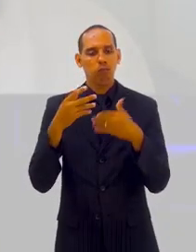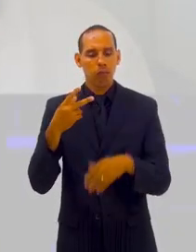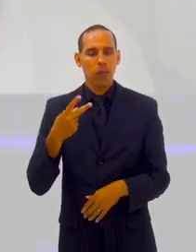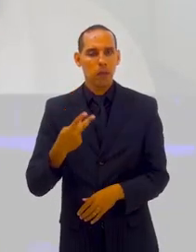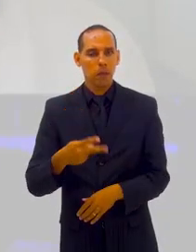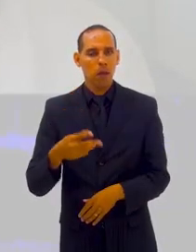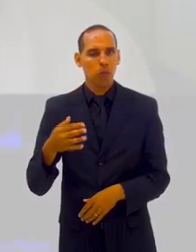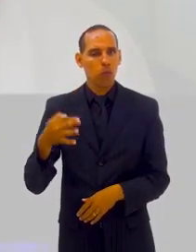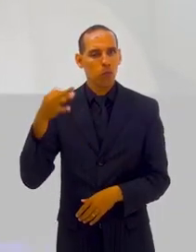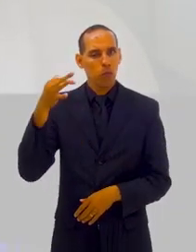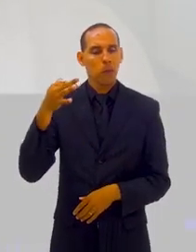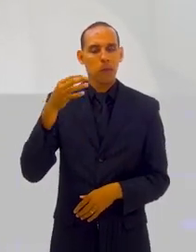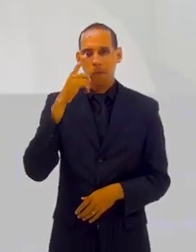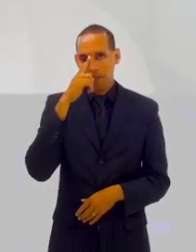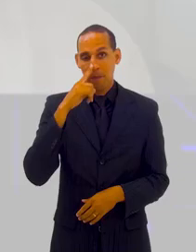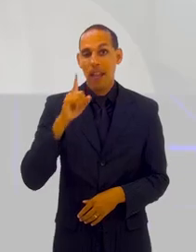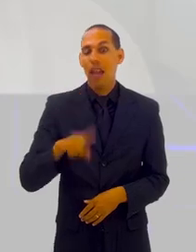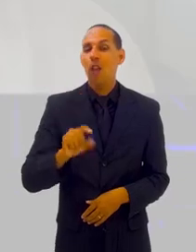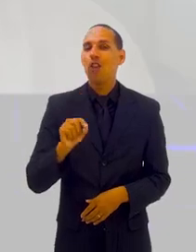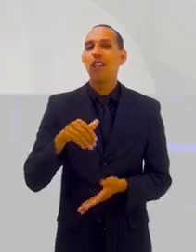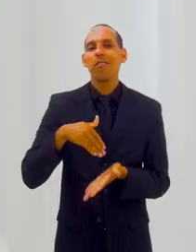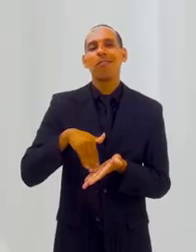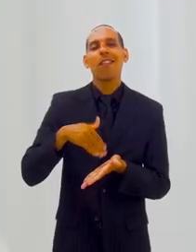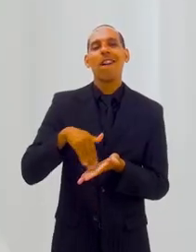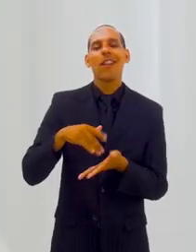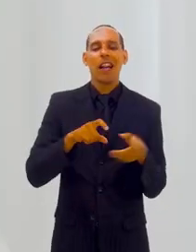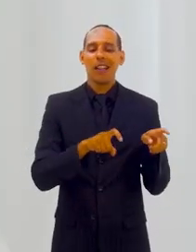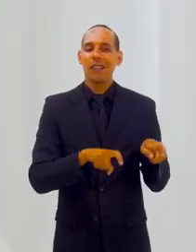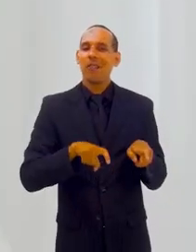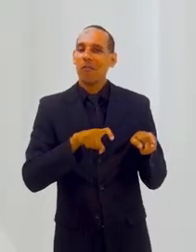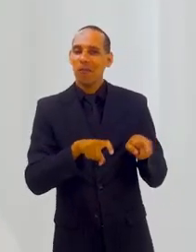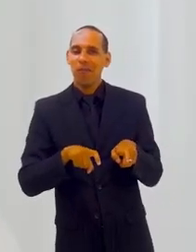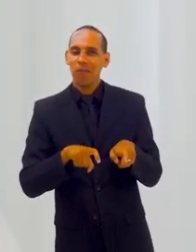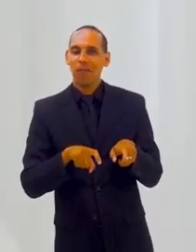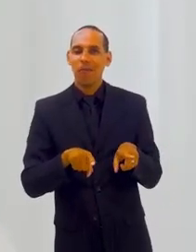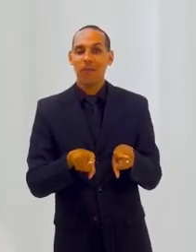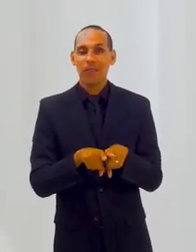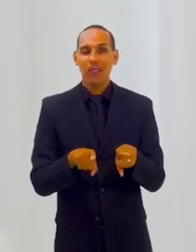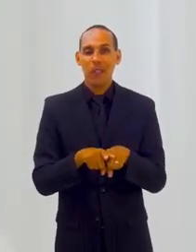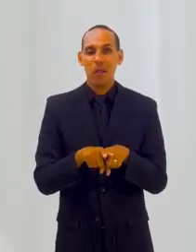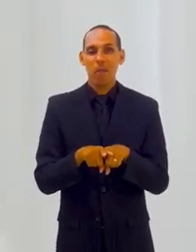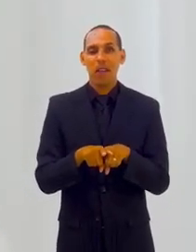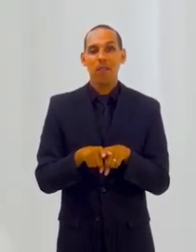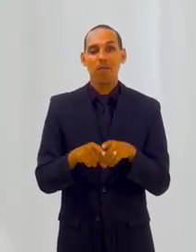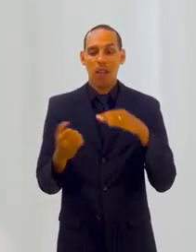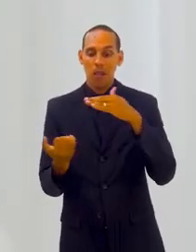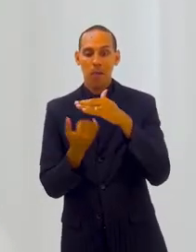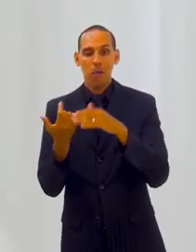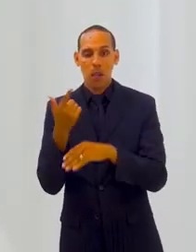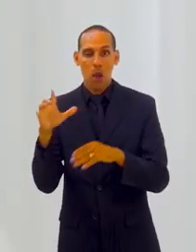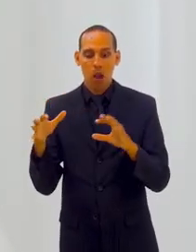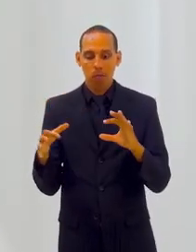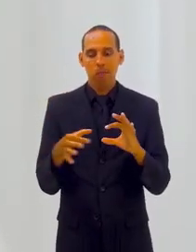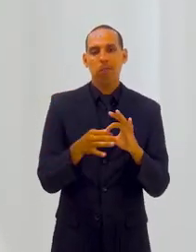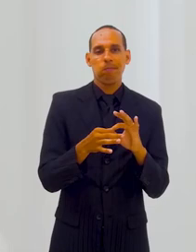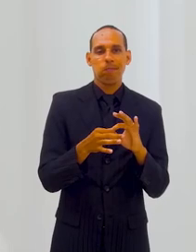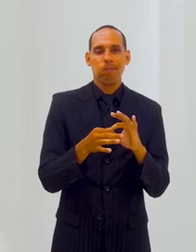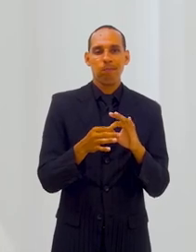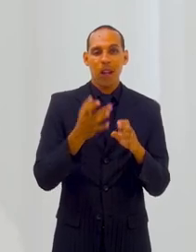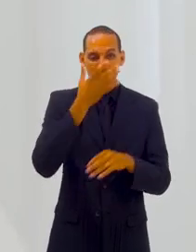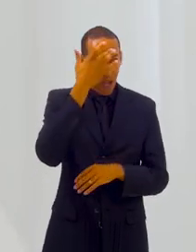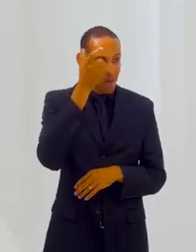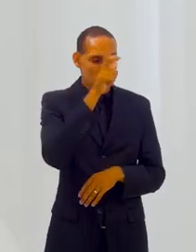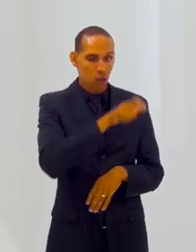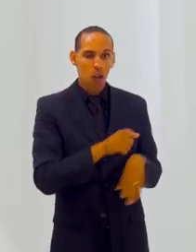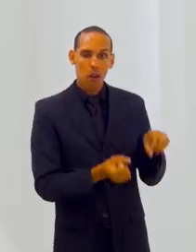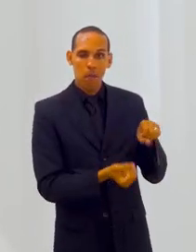nosso setor é a nossa Secretaria de Agricultura e as empresas coligadas. O produtor rural